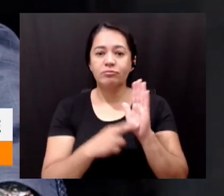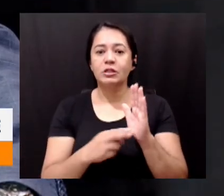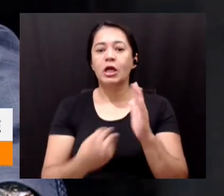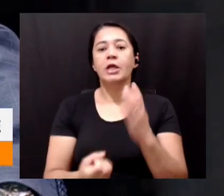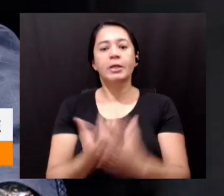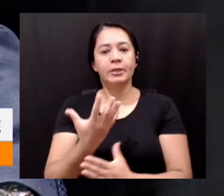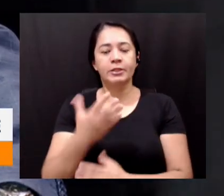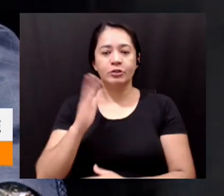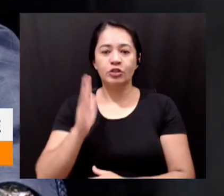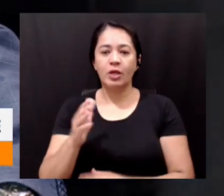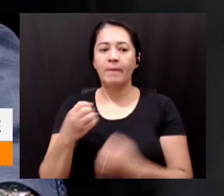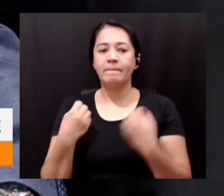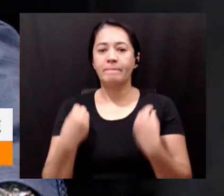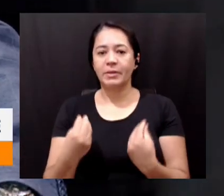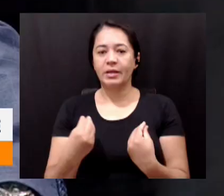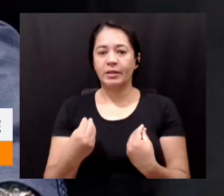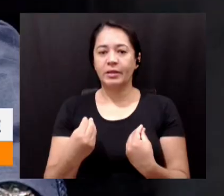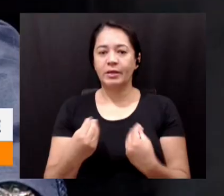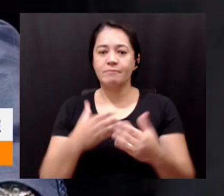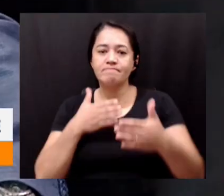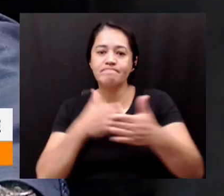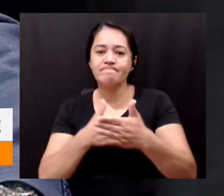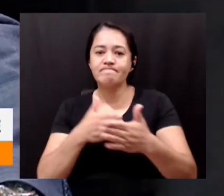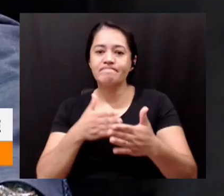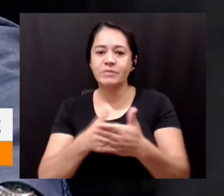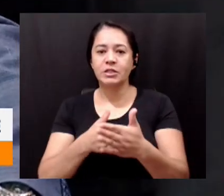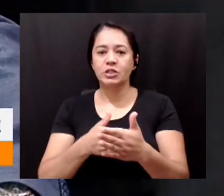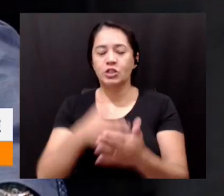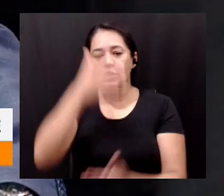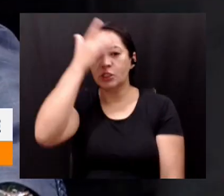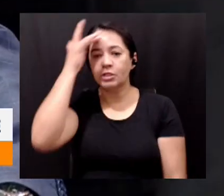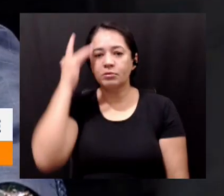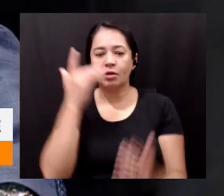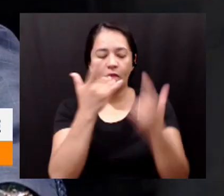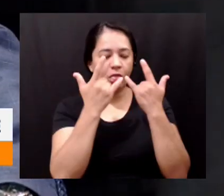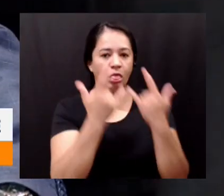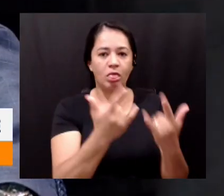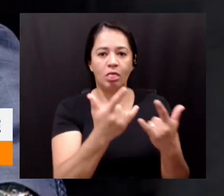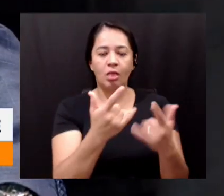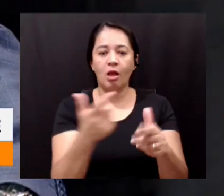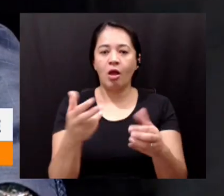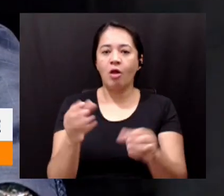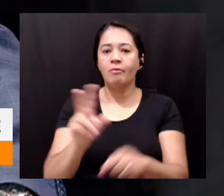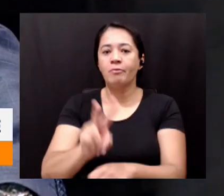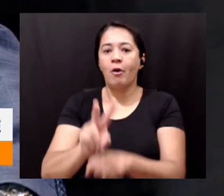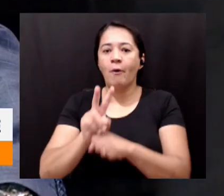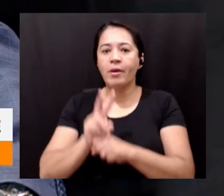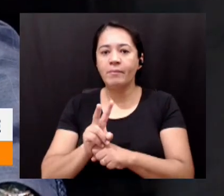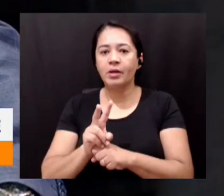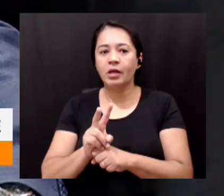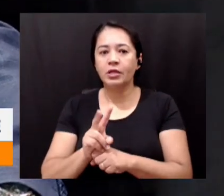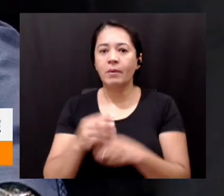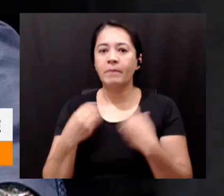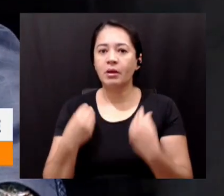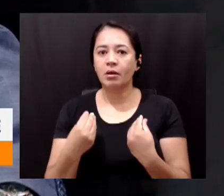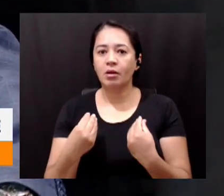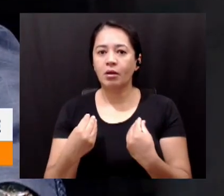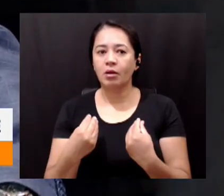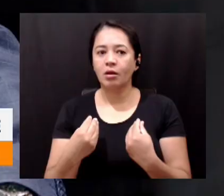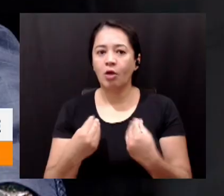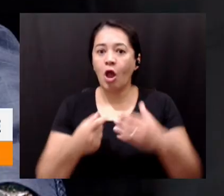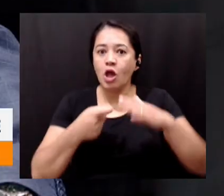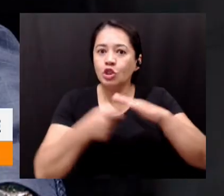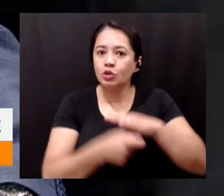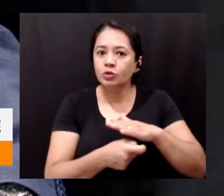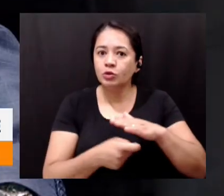justamente impedir que as pessoas façam empréstimo, por exemplo, para poder jogar, né? Que